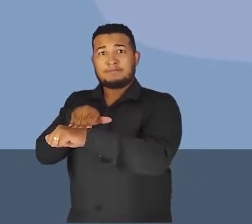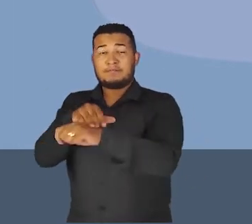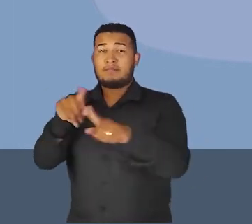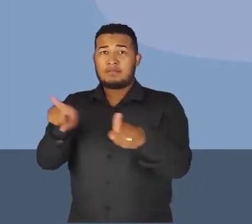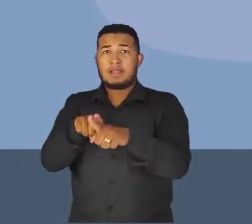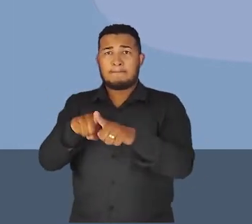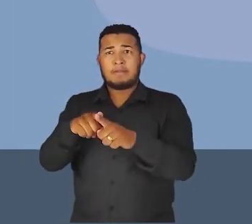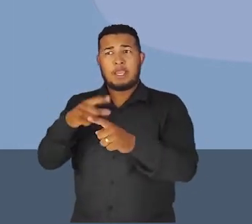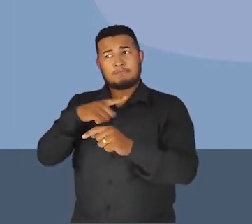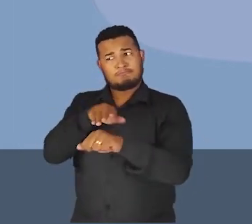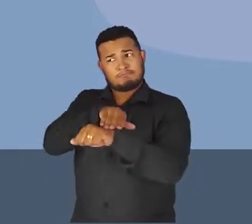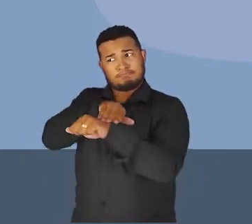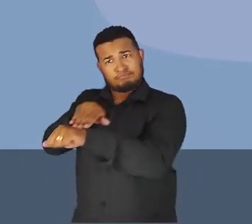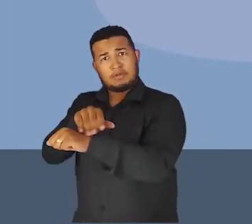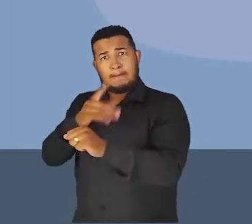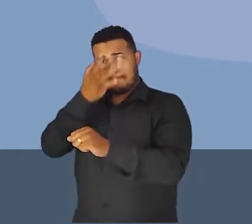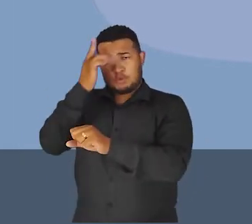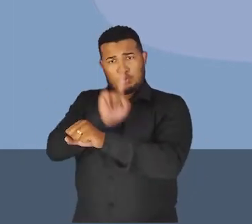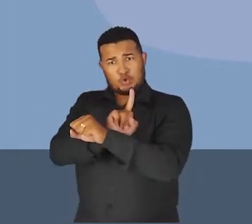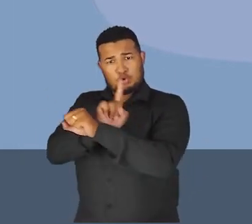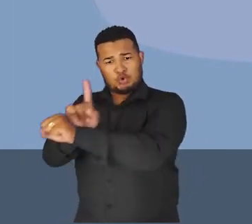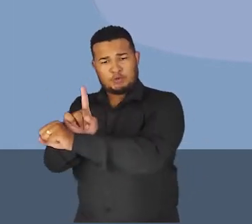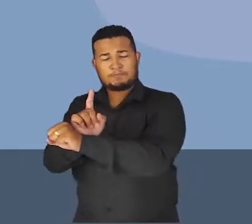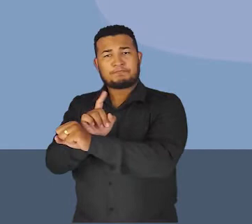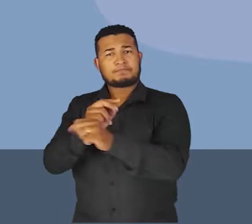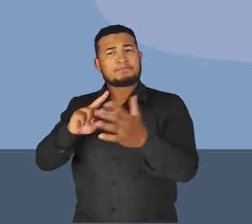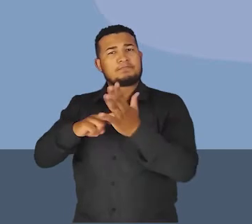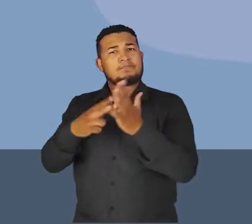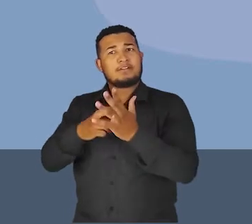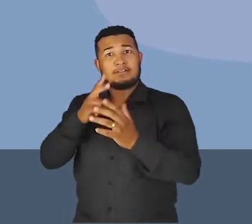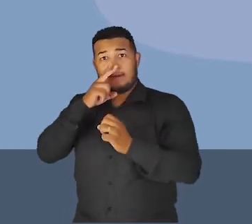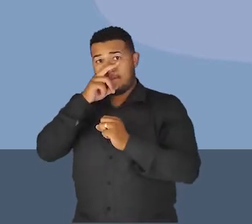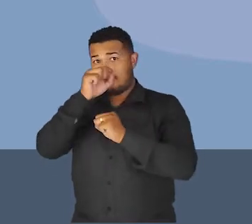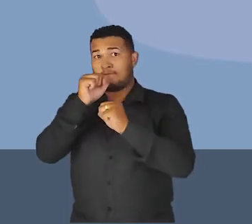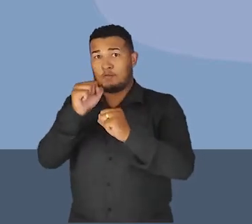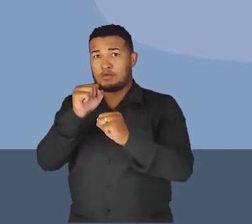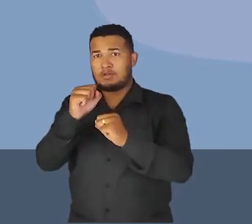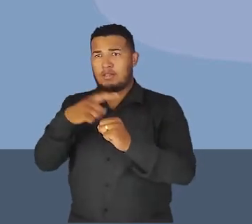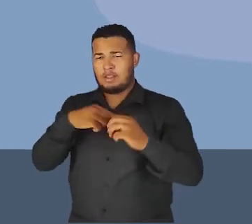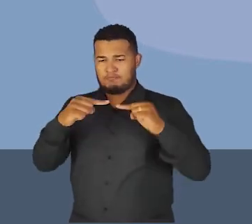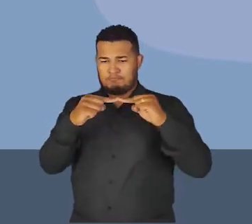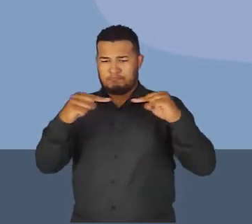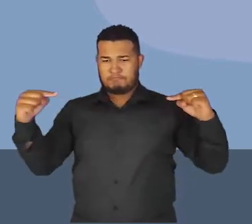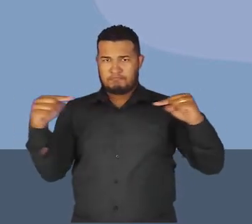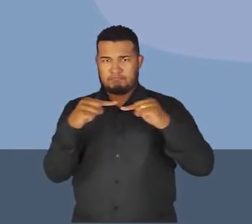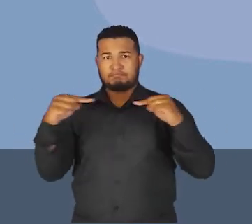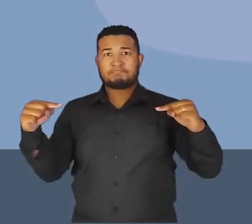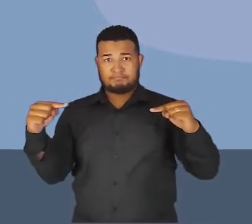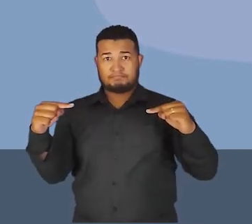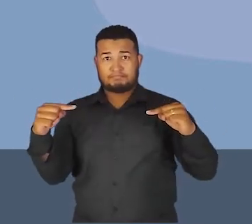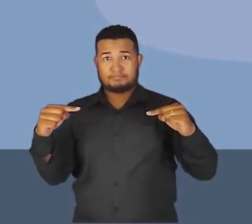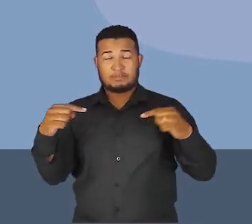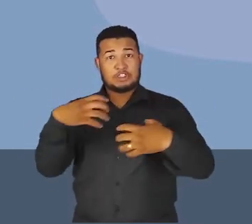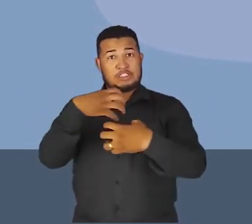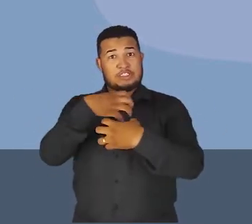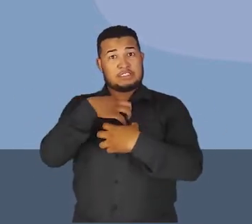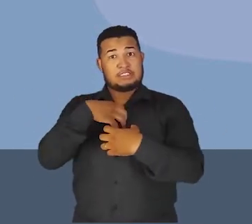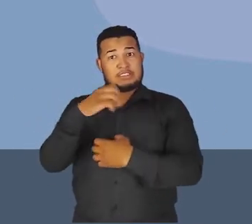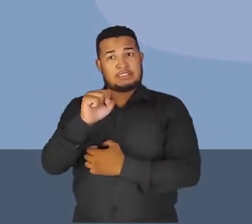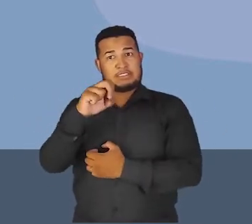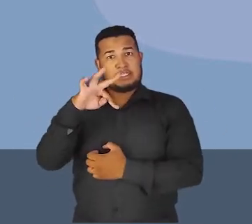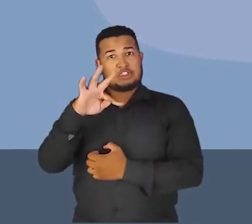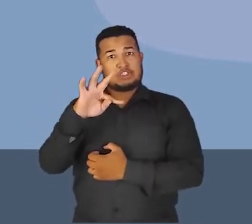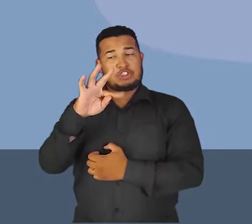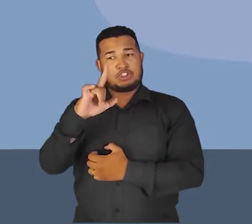também está na horizontal para a direita. A força está na direção horizontal e o sentido está para a